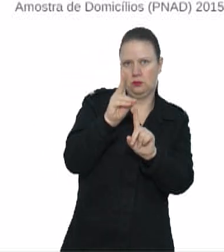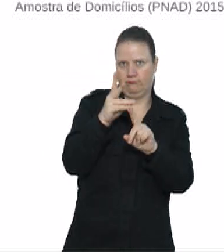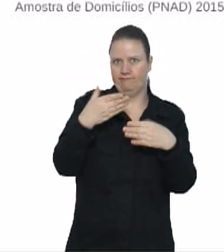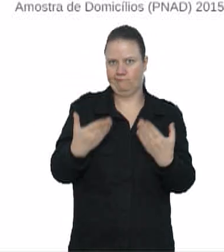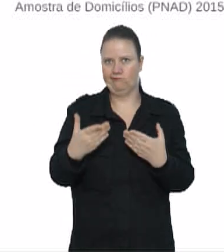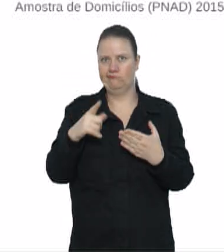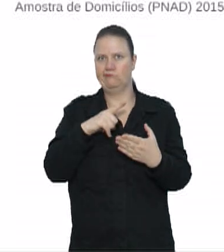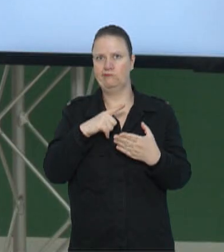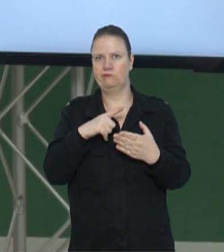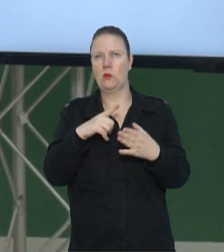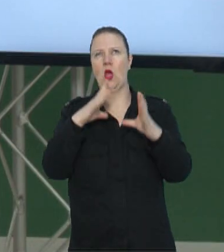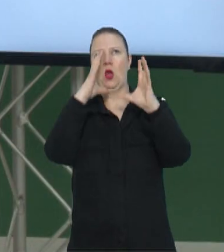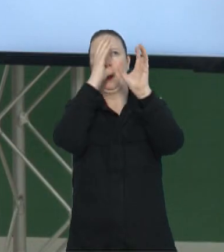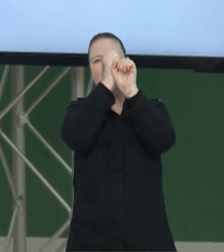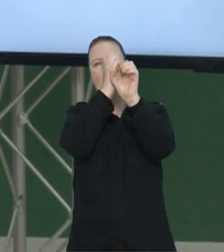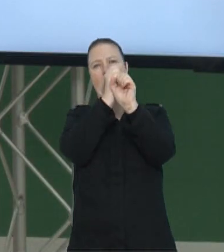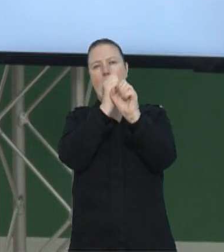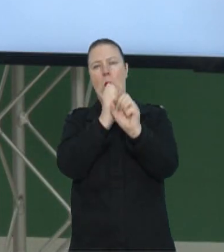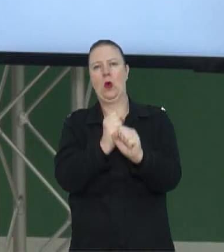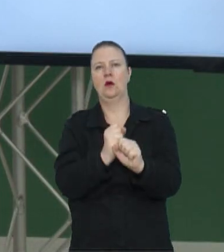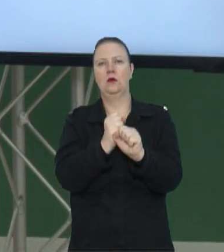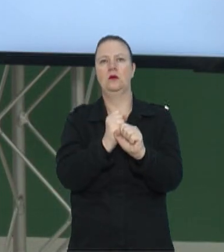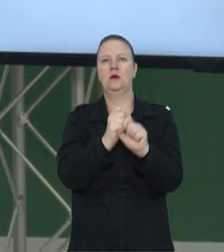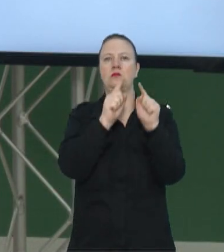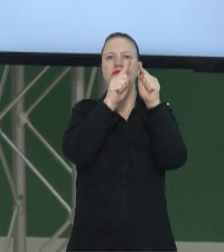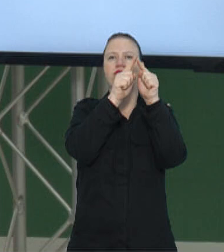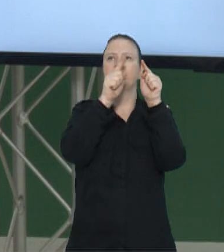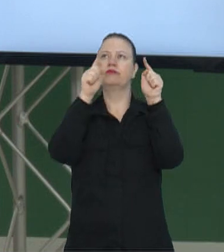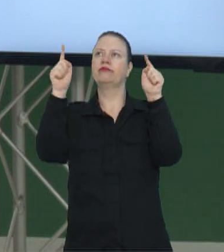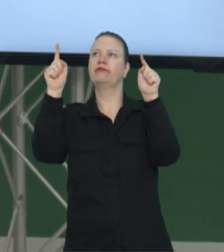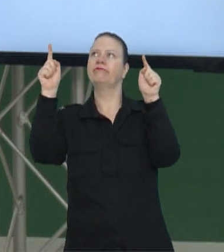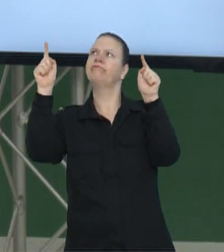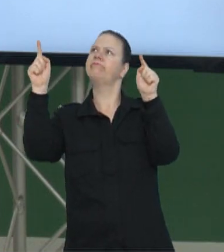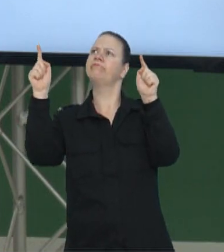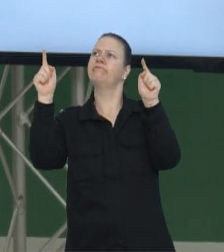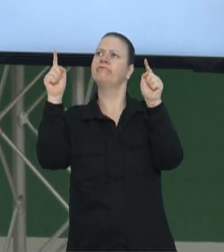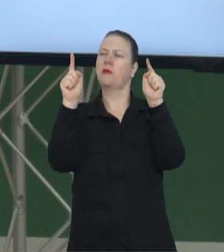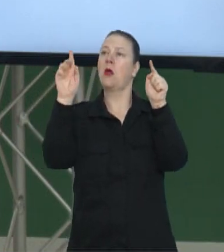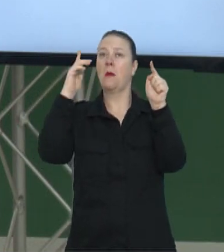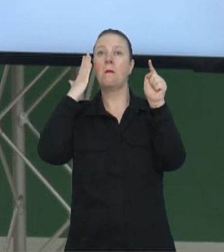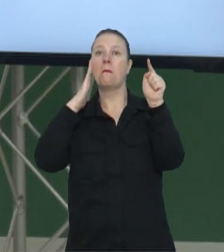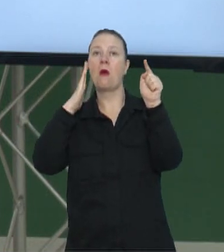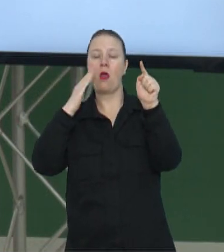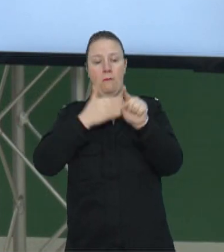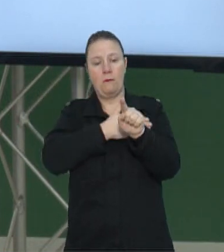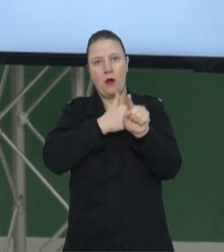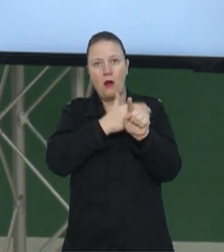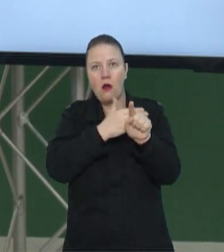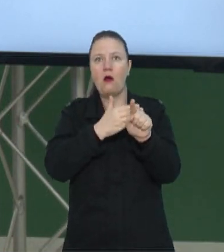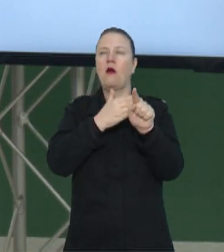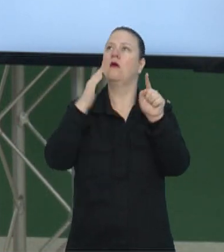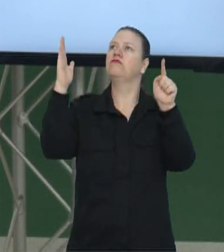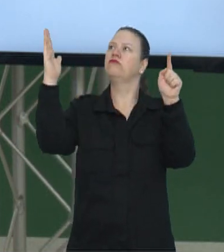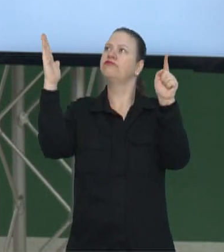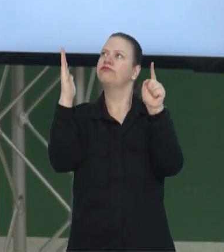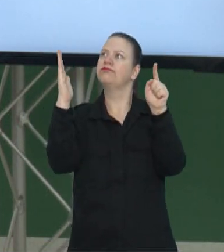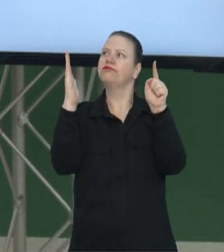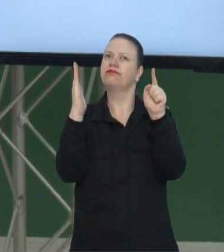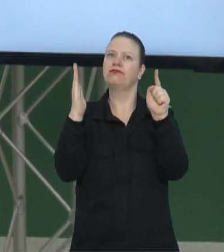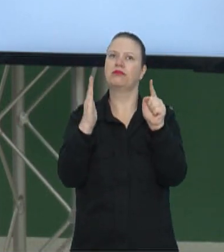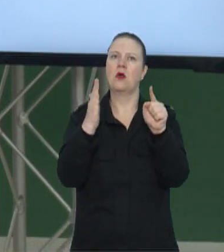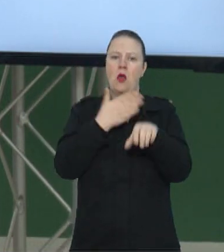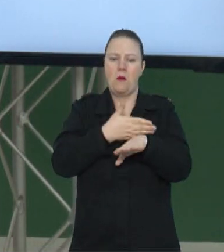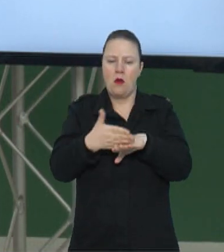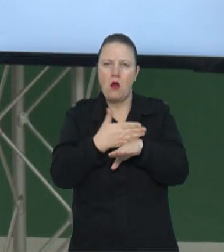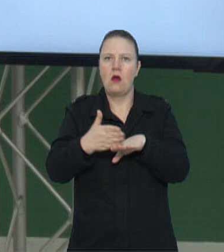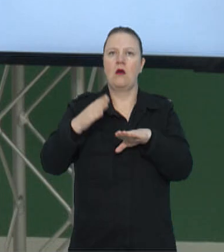de quantidade de pessoas que se autodeclaram brancas, que se autodeclaram pardas, e aí são os dois grupos